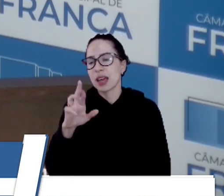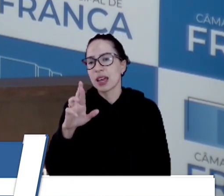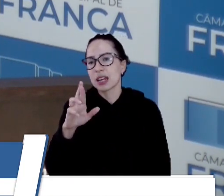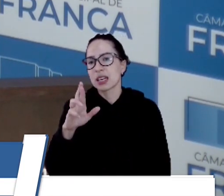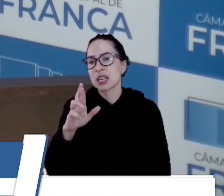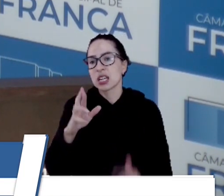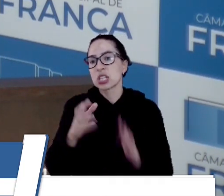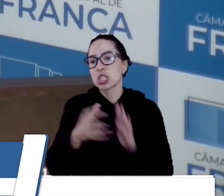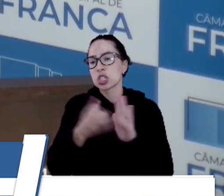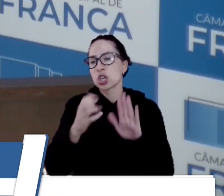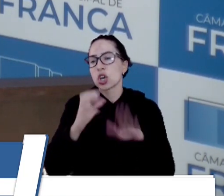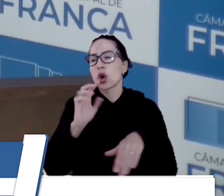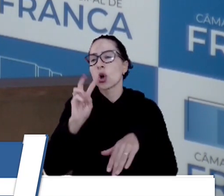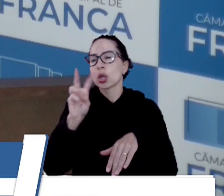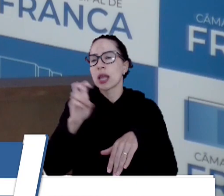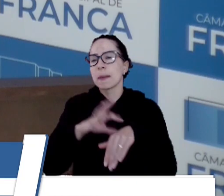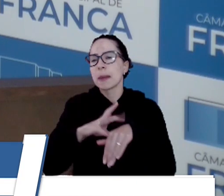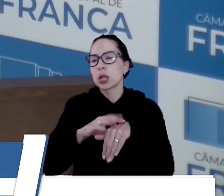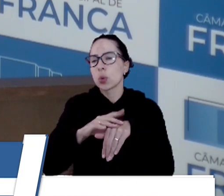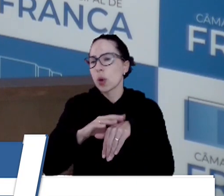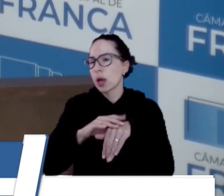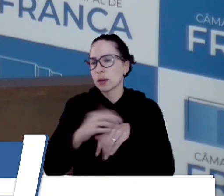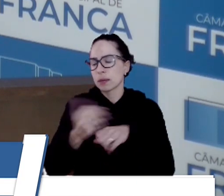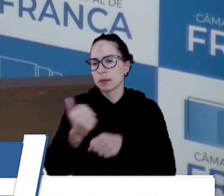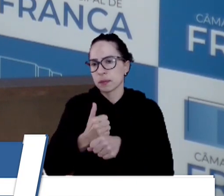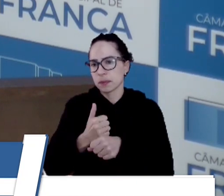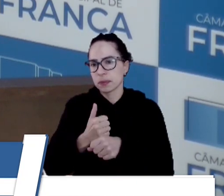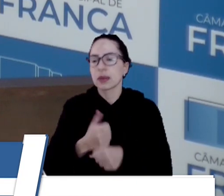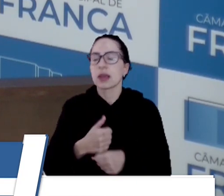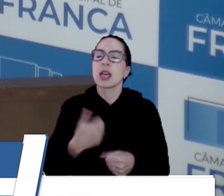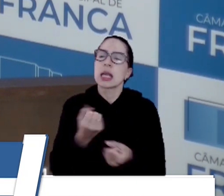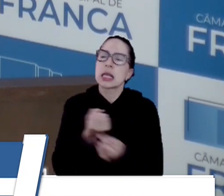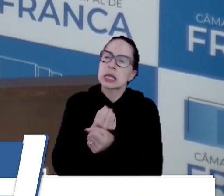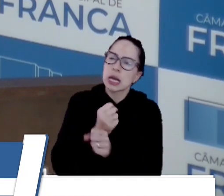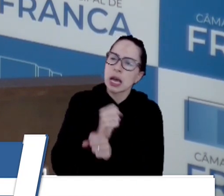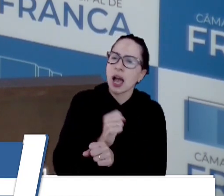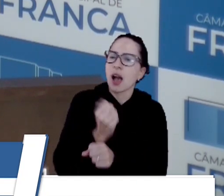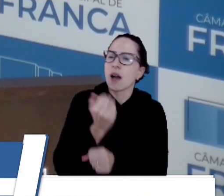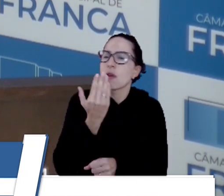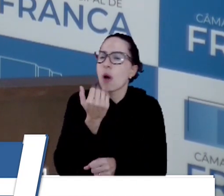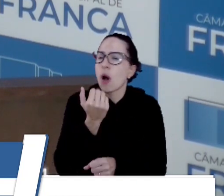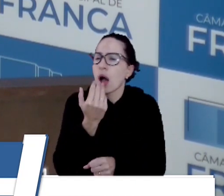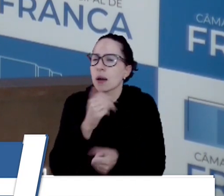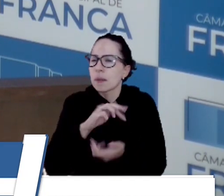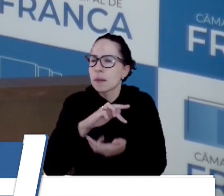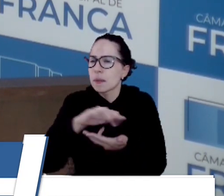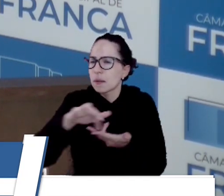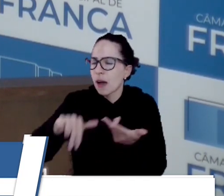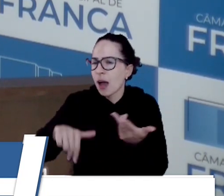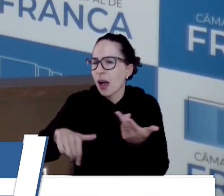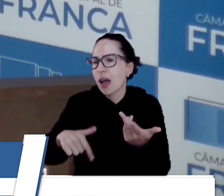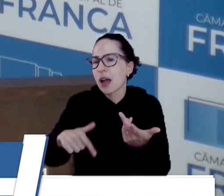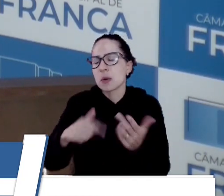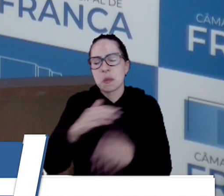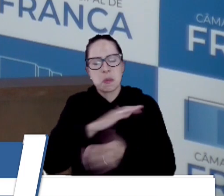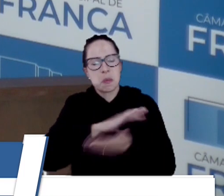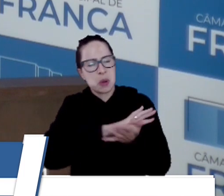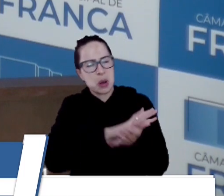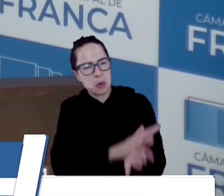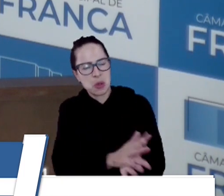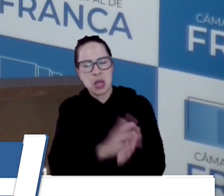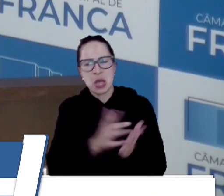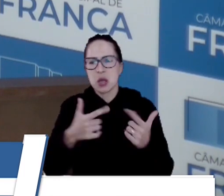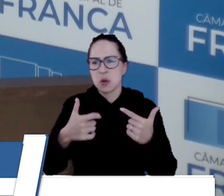doença, escravidão, alimentos transgênicos, todo tipo de preconceito, guerra,